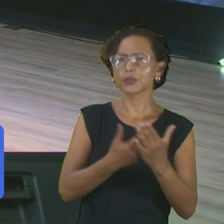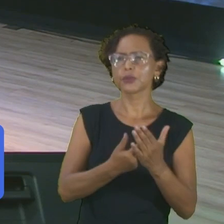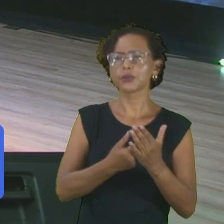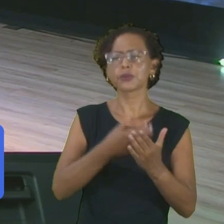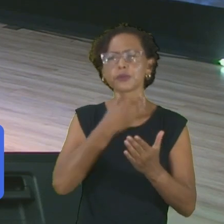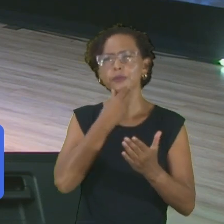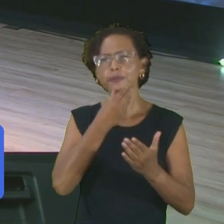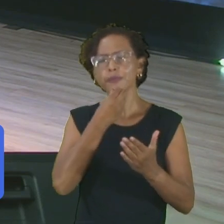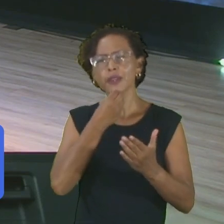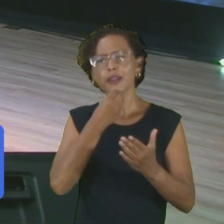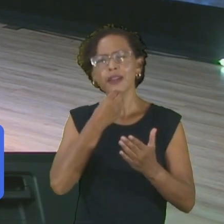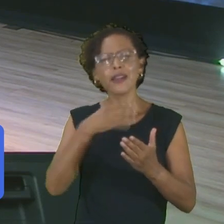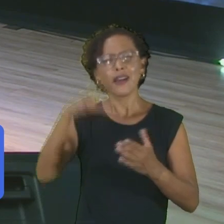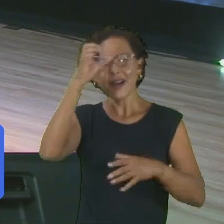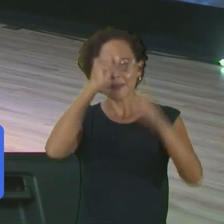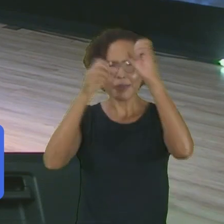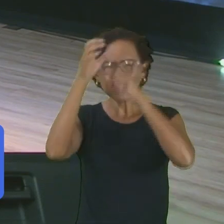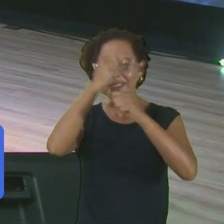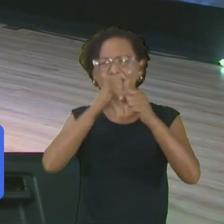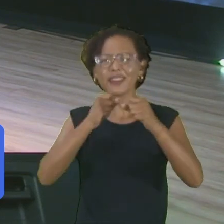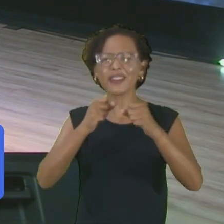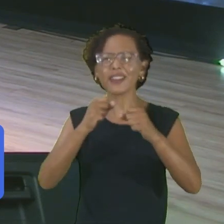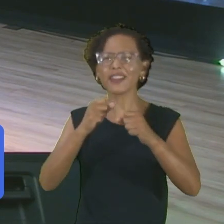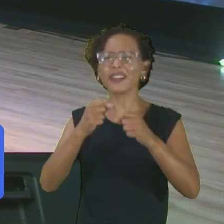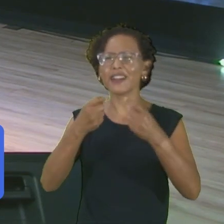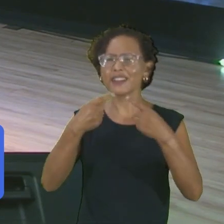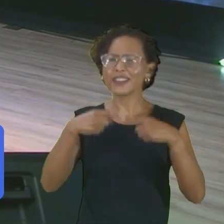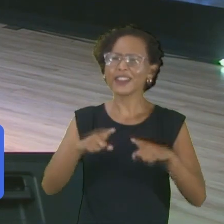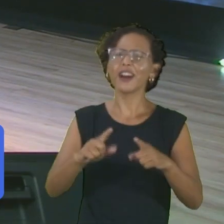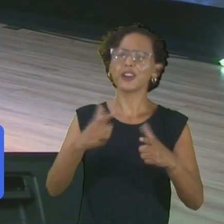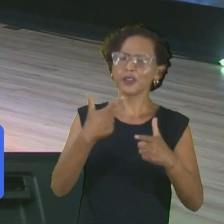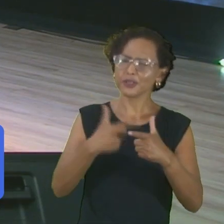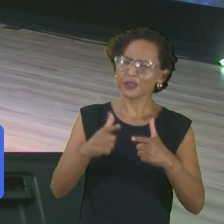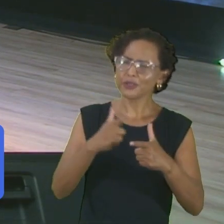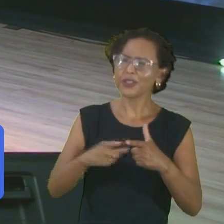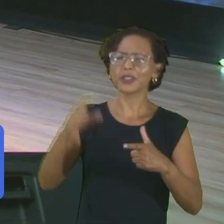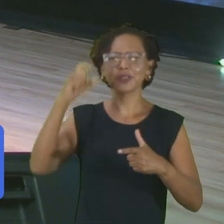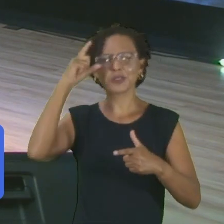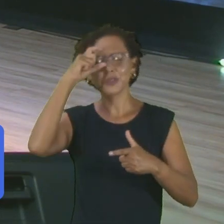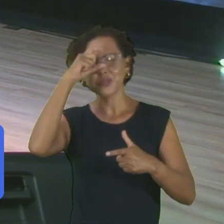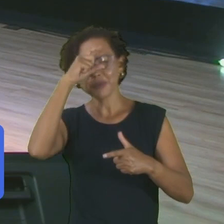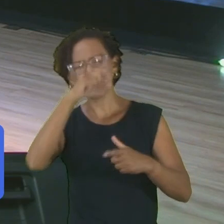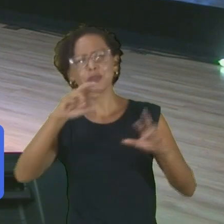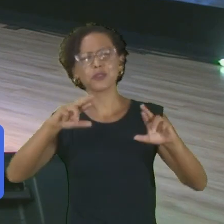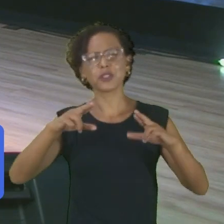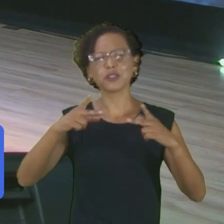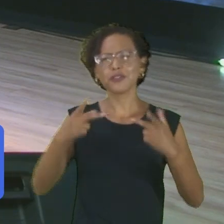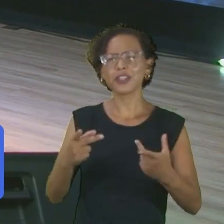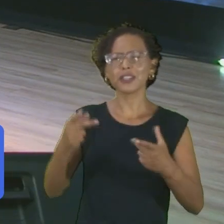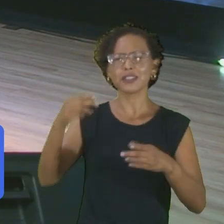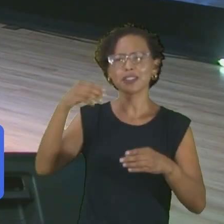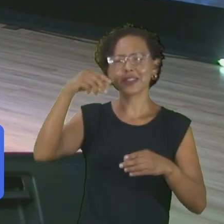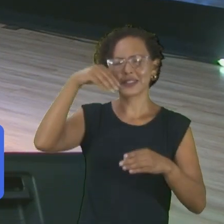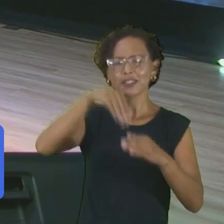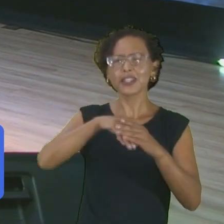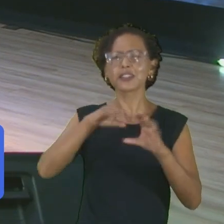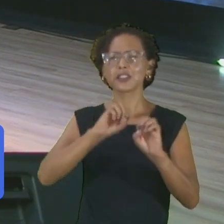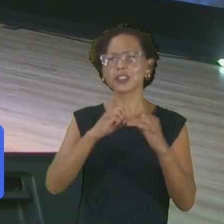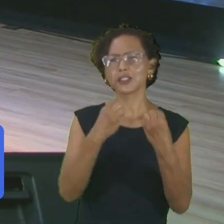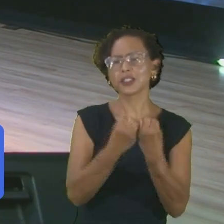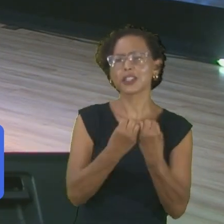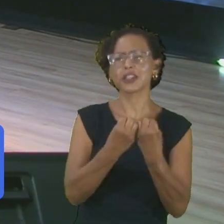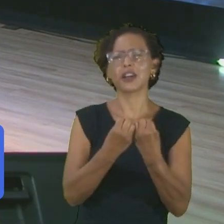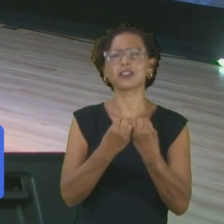sociólogos, é lidar com os conflitos sociais, com as diferenças, com os problemas, lidar